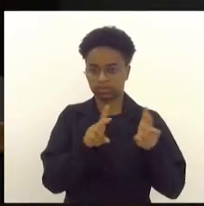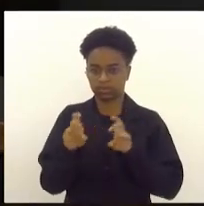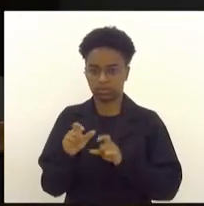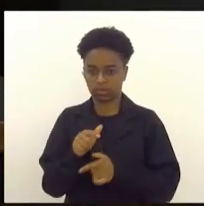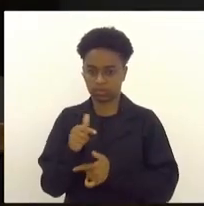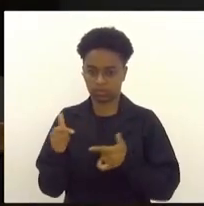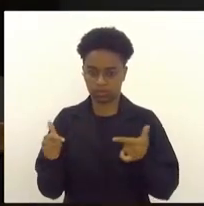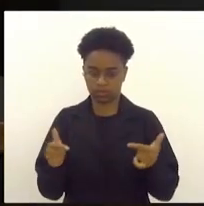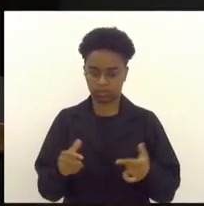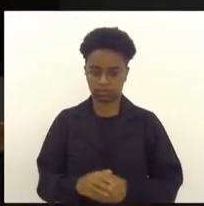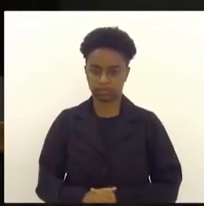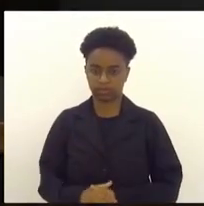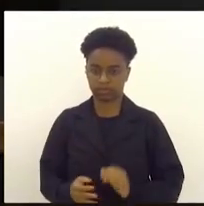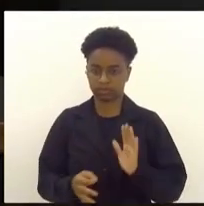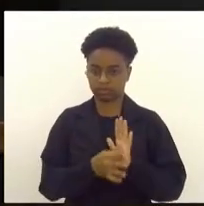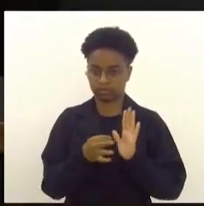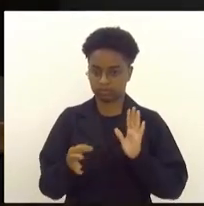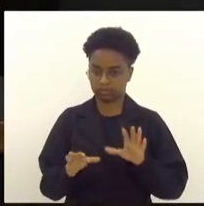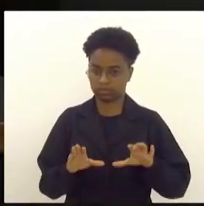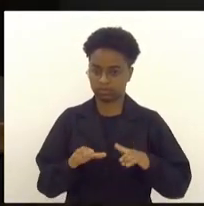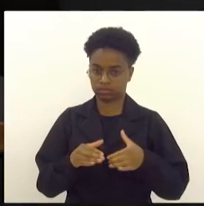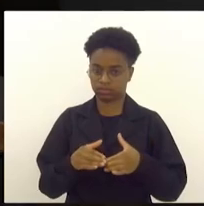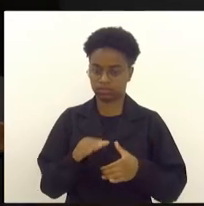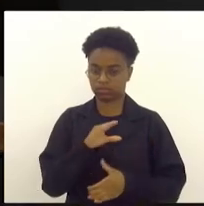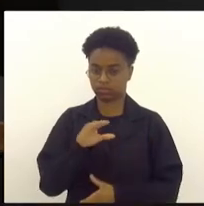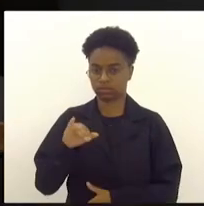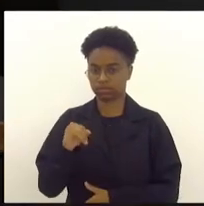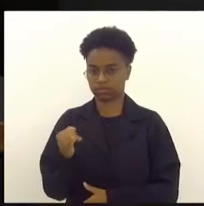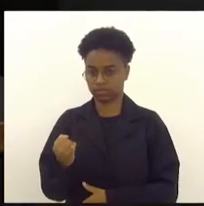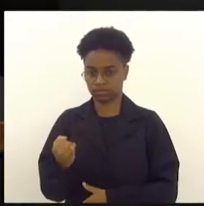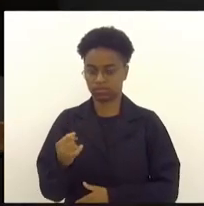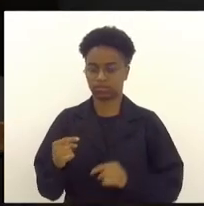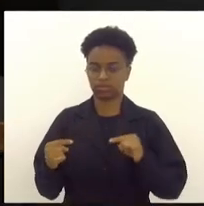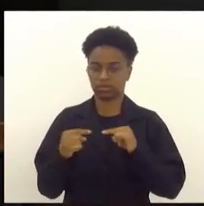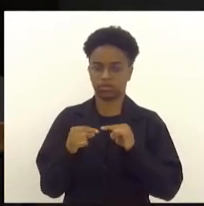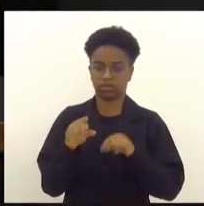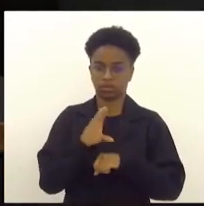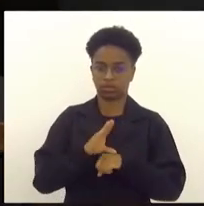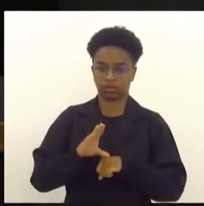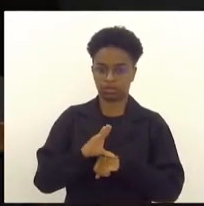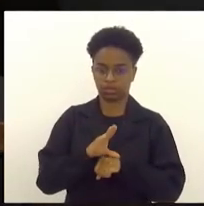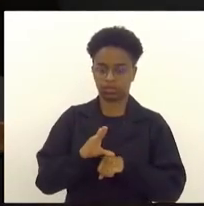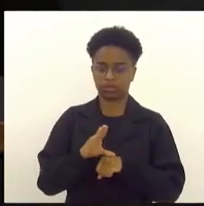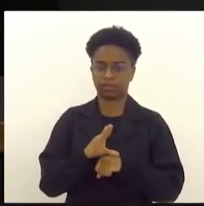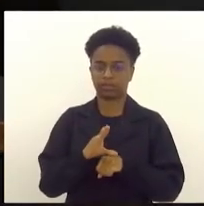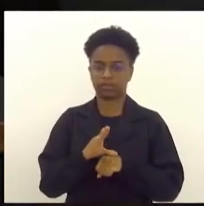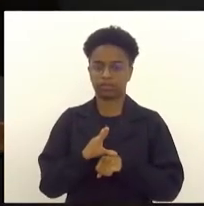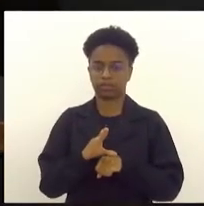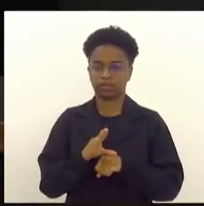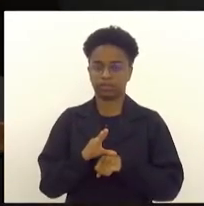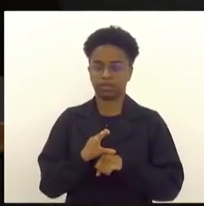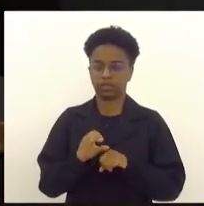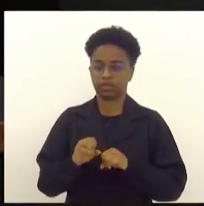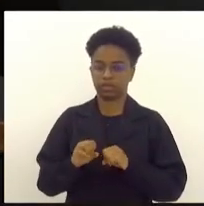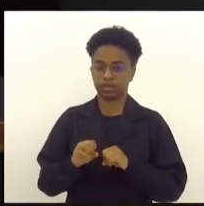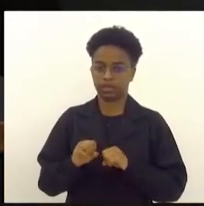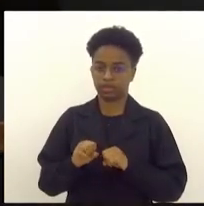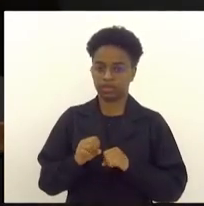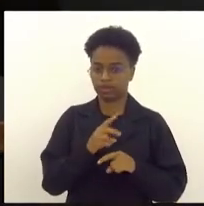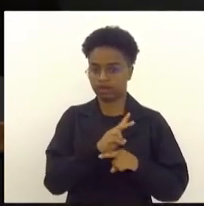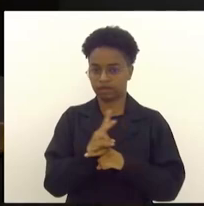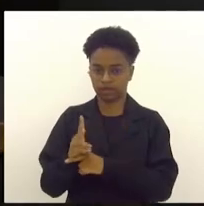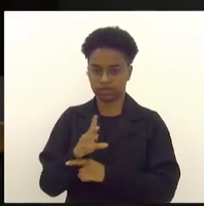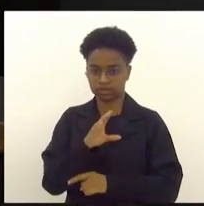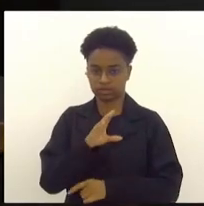providências pareceres das comissões Constituição e justiça pela constitucionalidade de Defesa Civil favorável